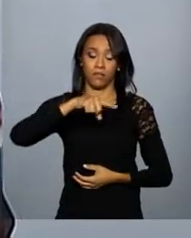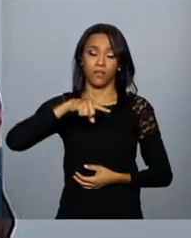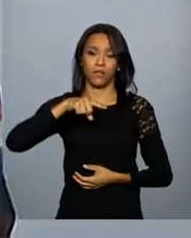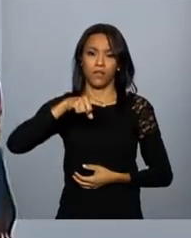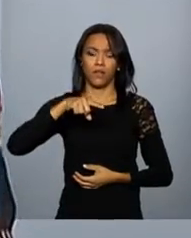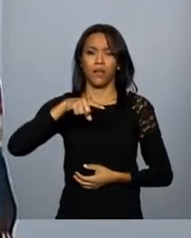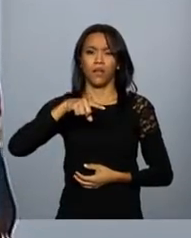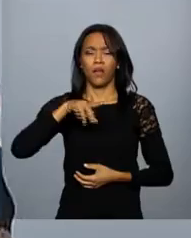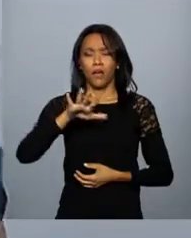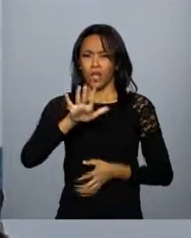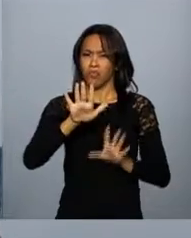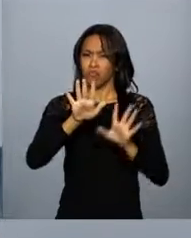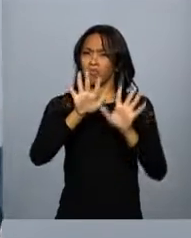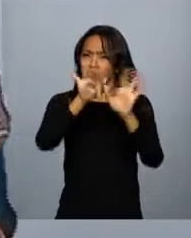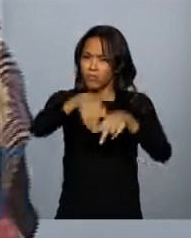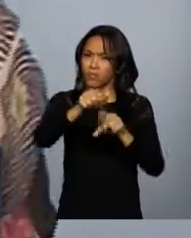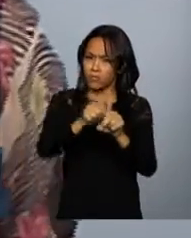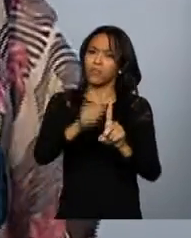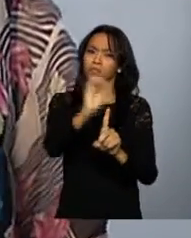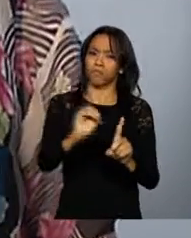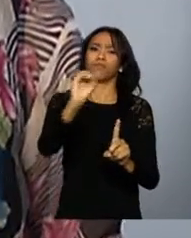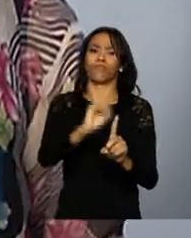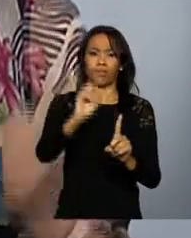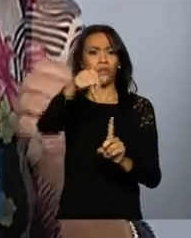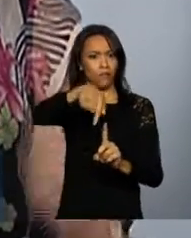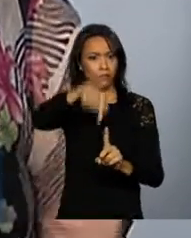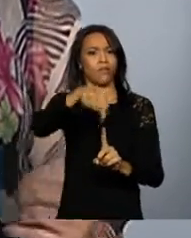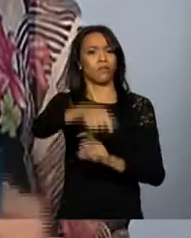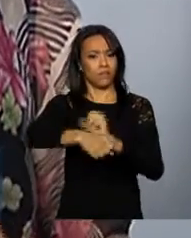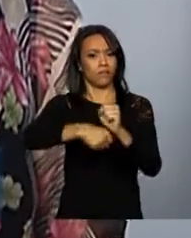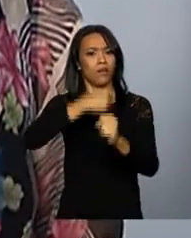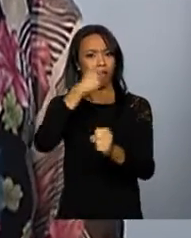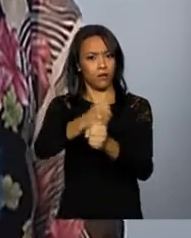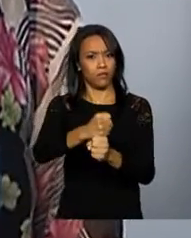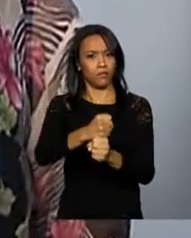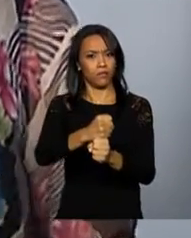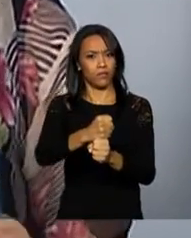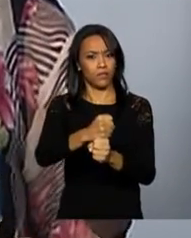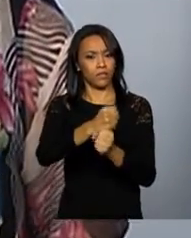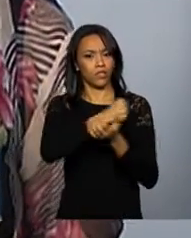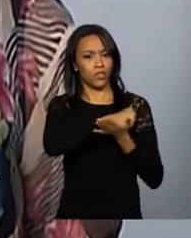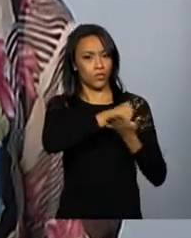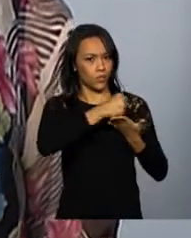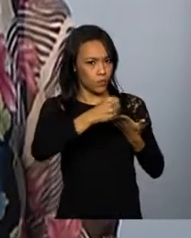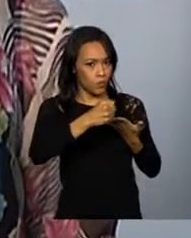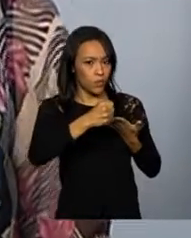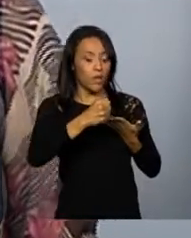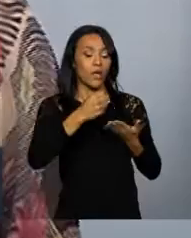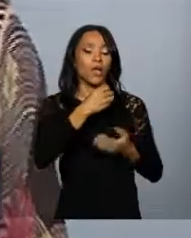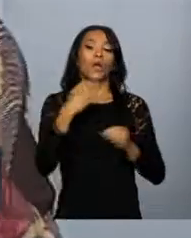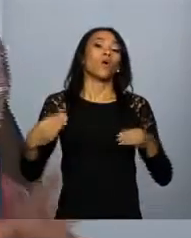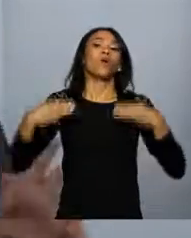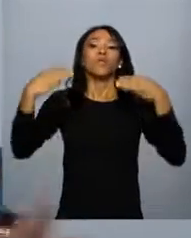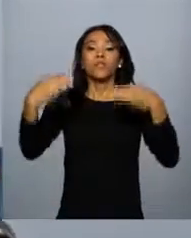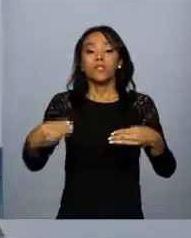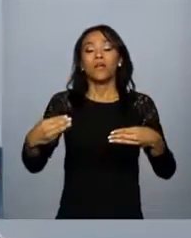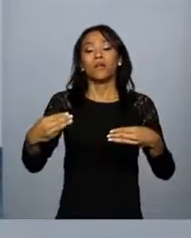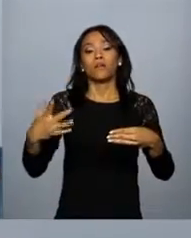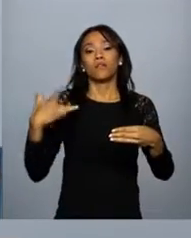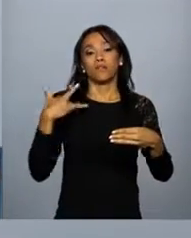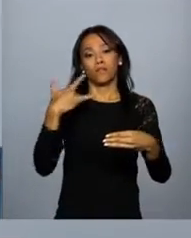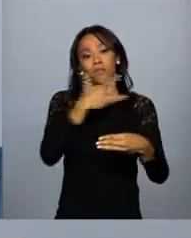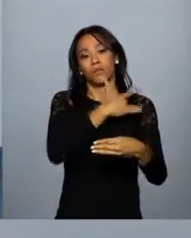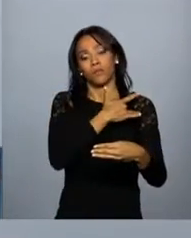No final de outubro desse ano que passou, o Ministério da Saúde